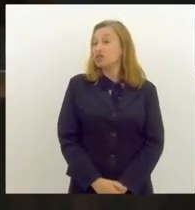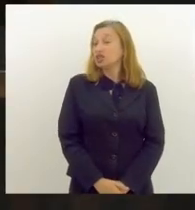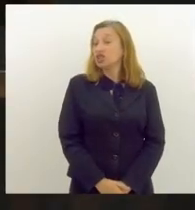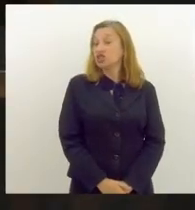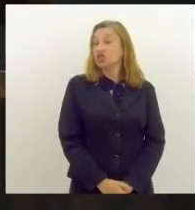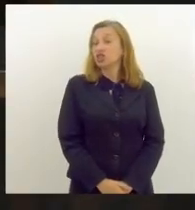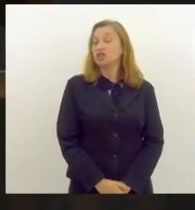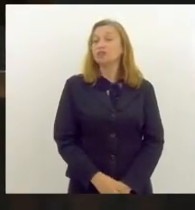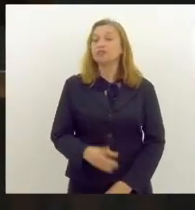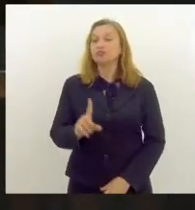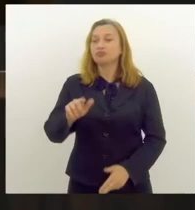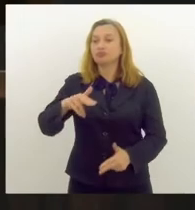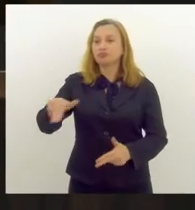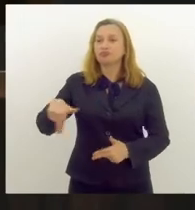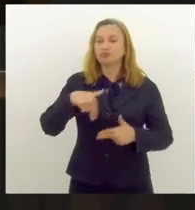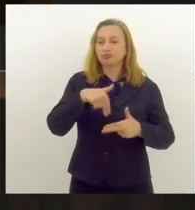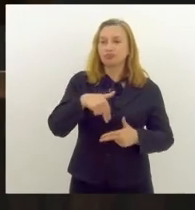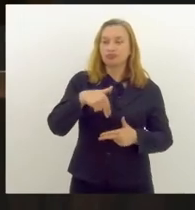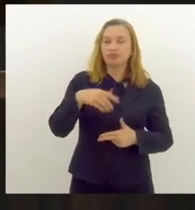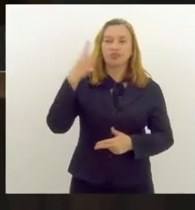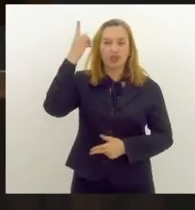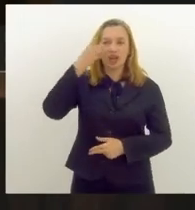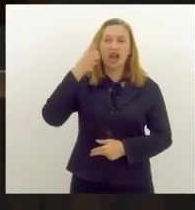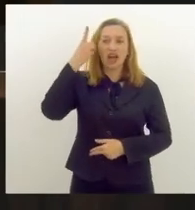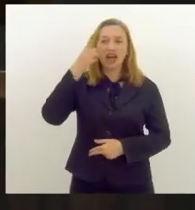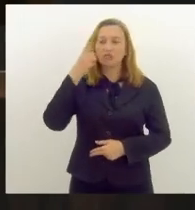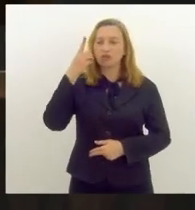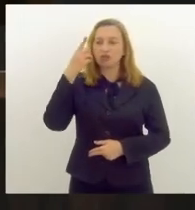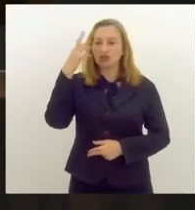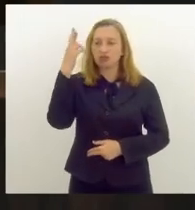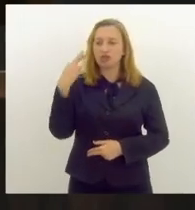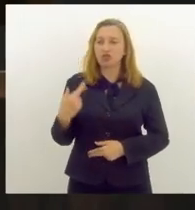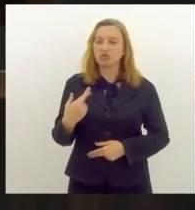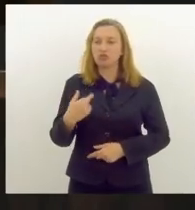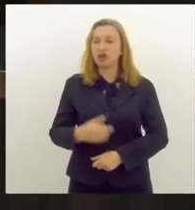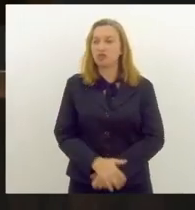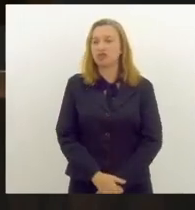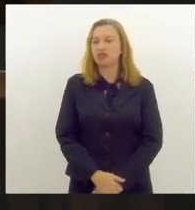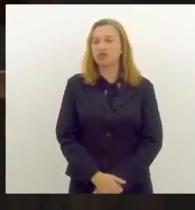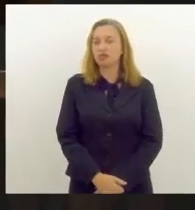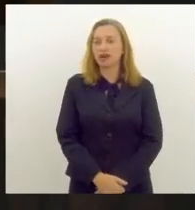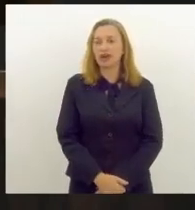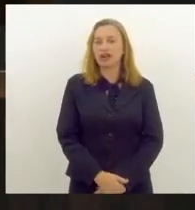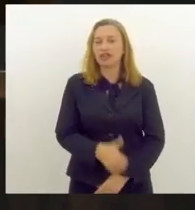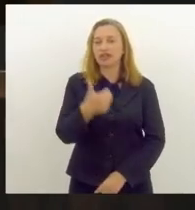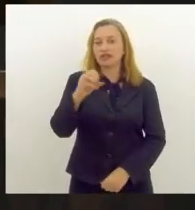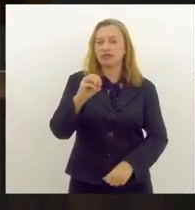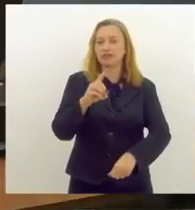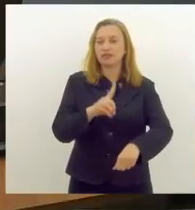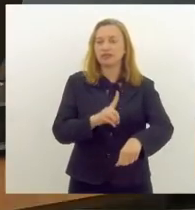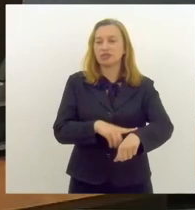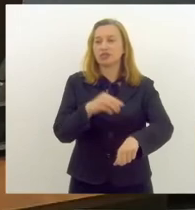Próxima oradora inscrita é a nobre deputada Renata Souza. Vossa Excelência dispõe de 10 minutos no tempo